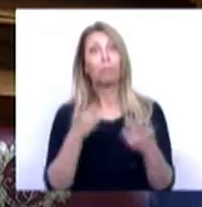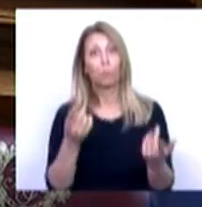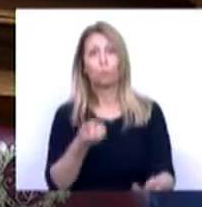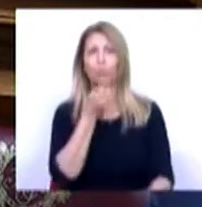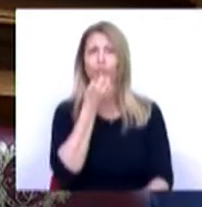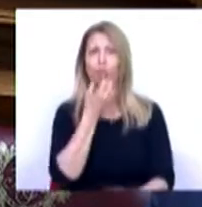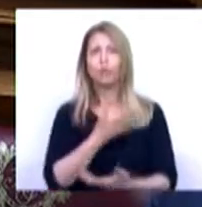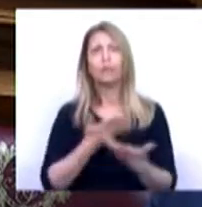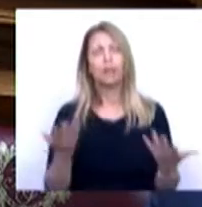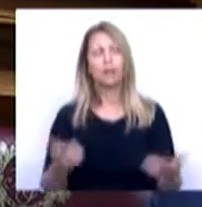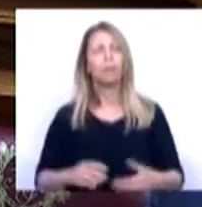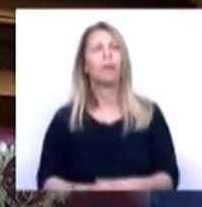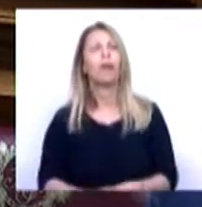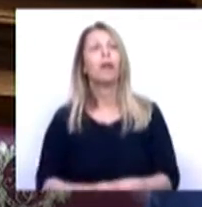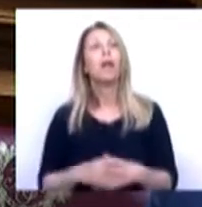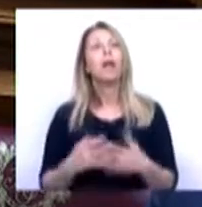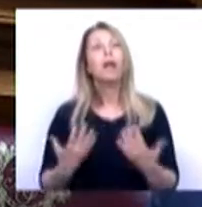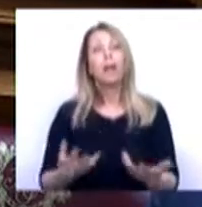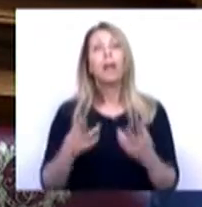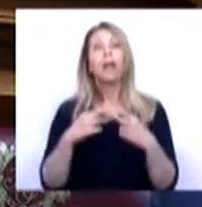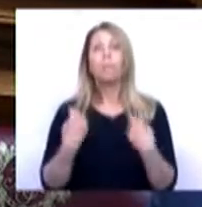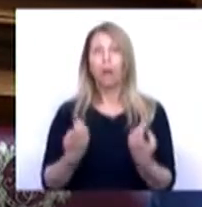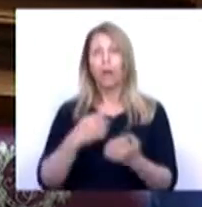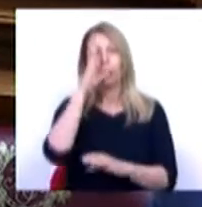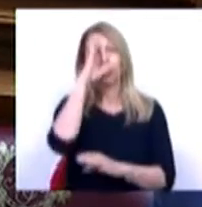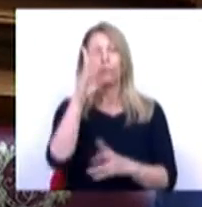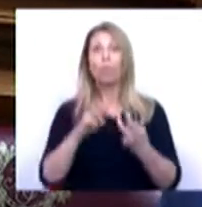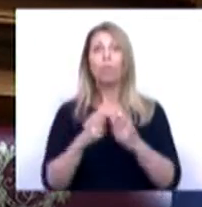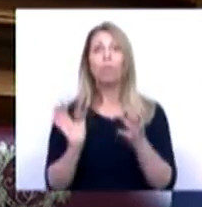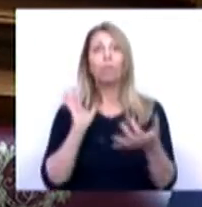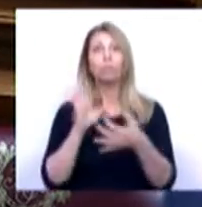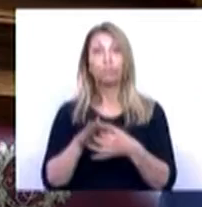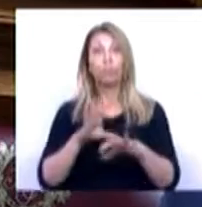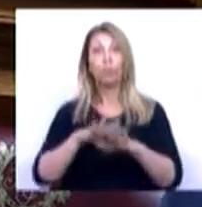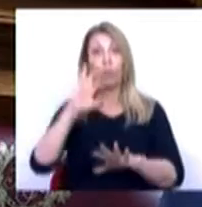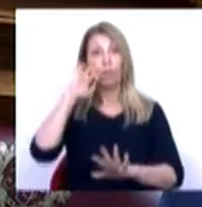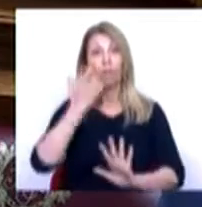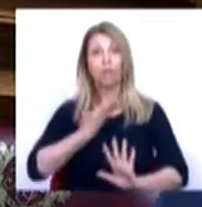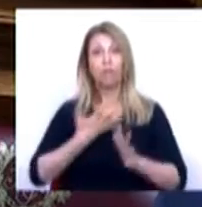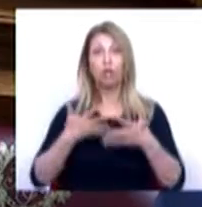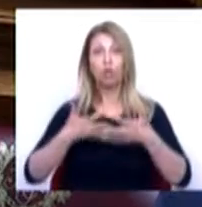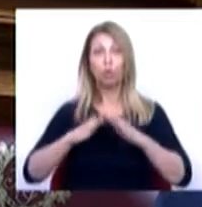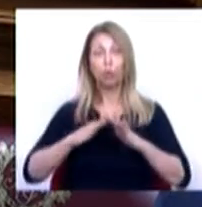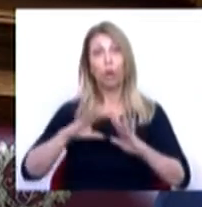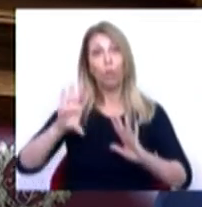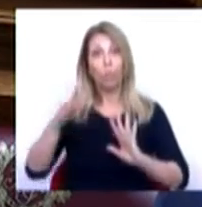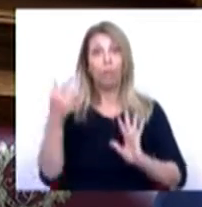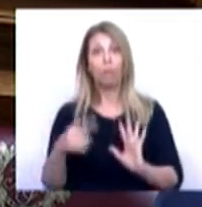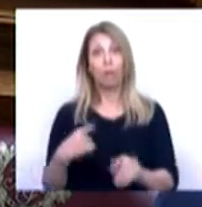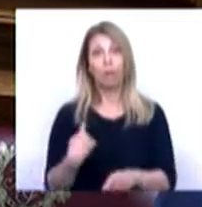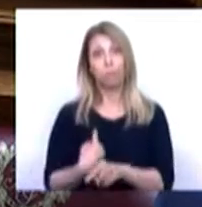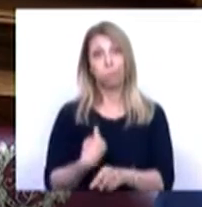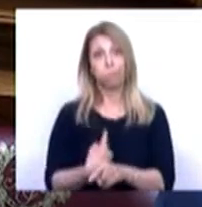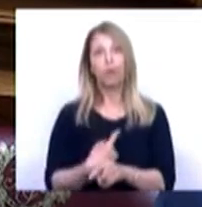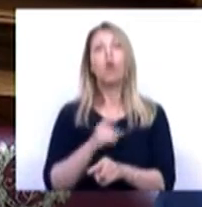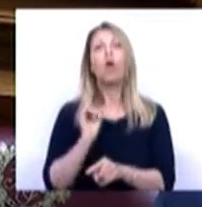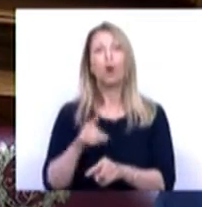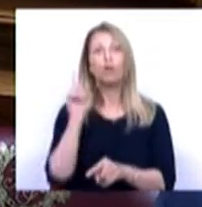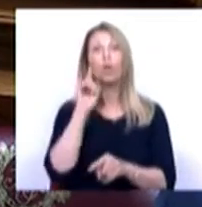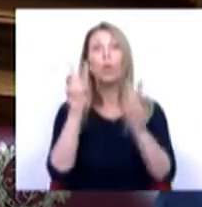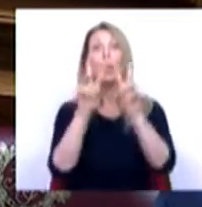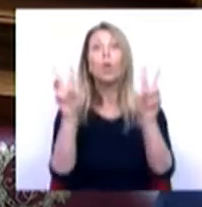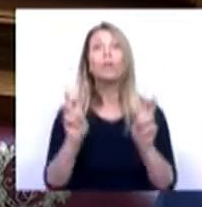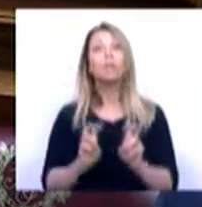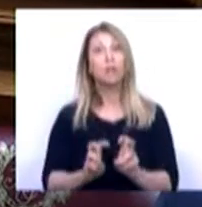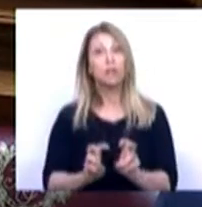sabemos que este problema está infimamente relacionado com um dos déficits estruturais que este país ainda apresenta, que é o das qualificações, e